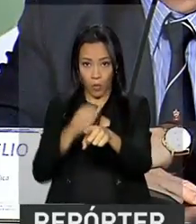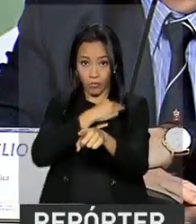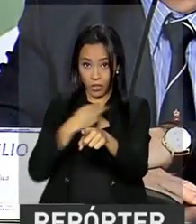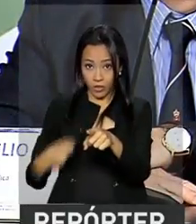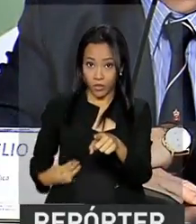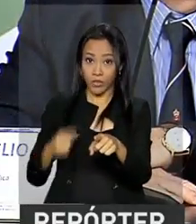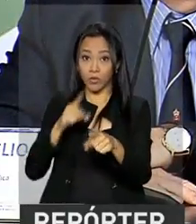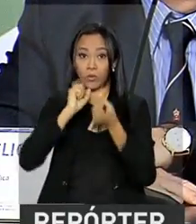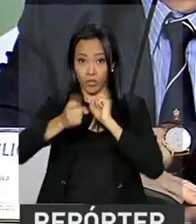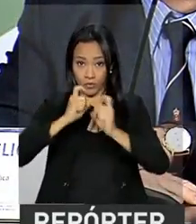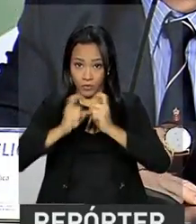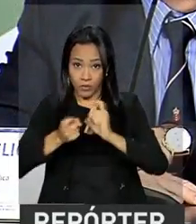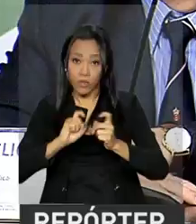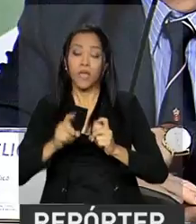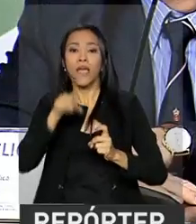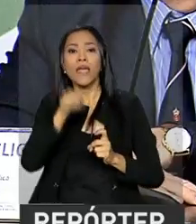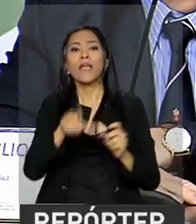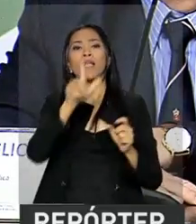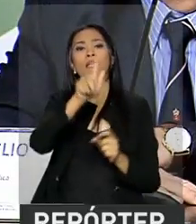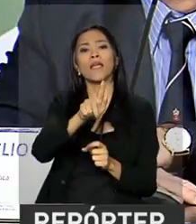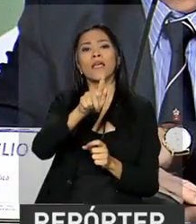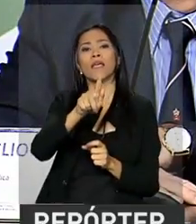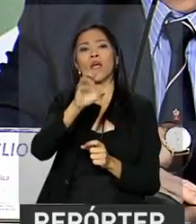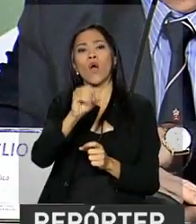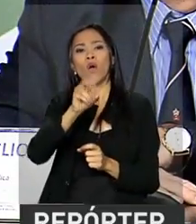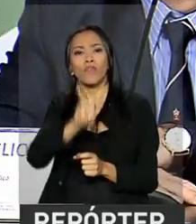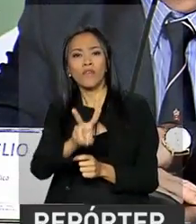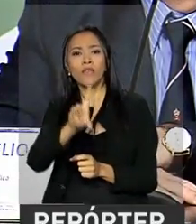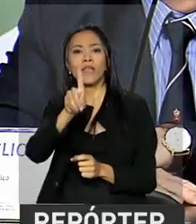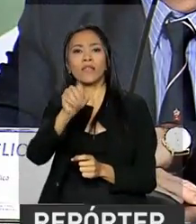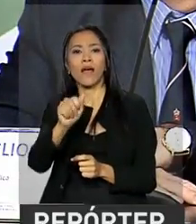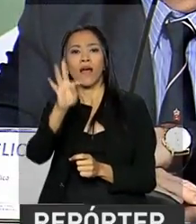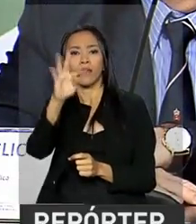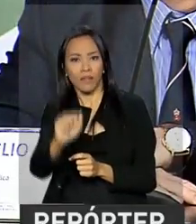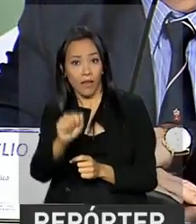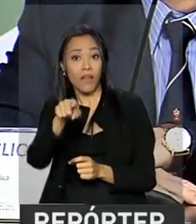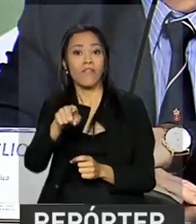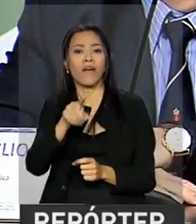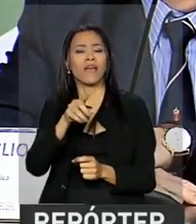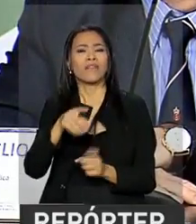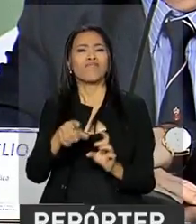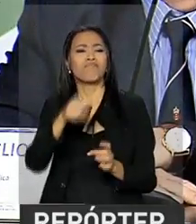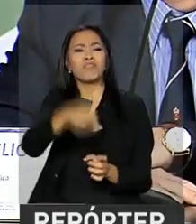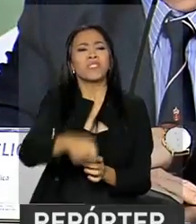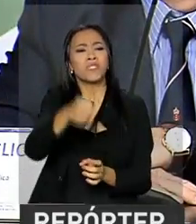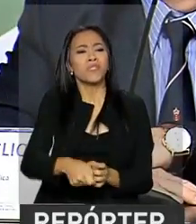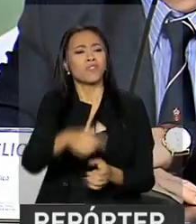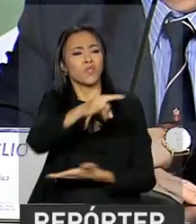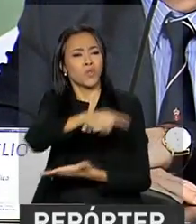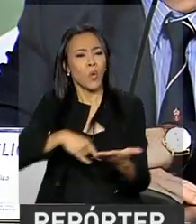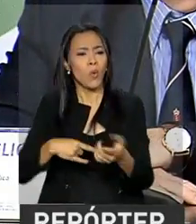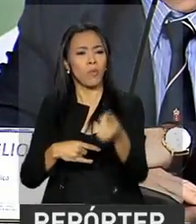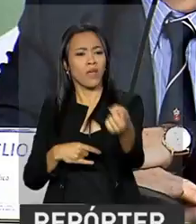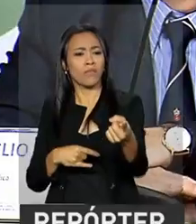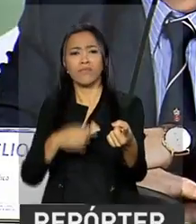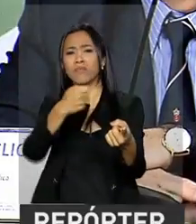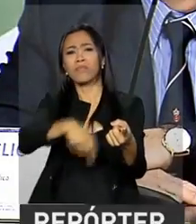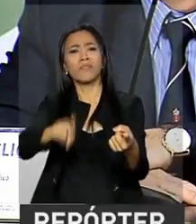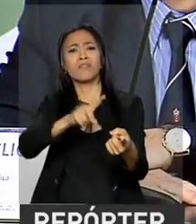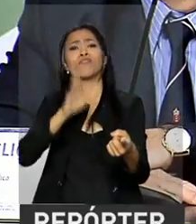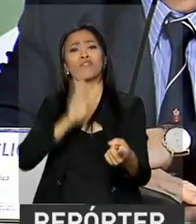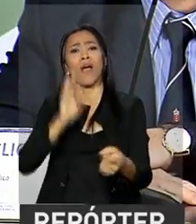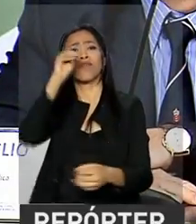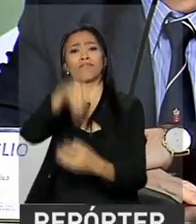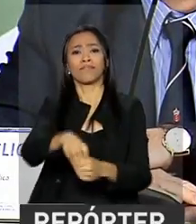planejamento com ngog data o governo vai deixar de exigir do cidadão documentos que a própria administração pública